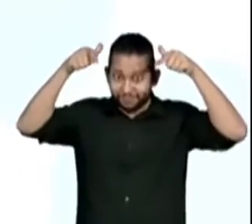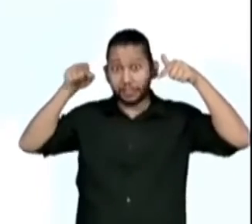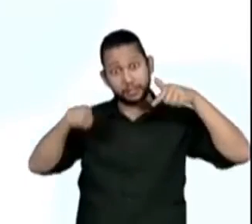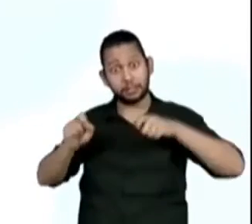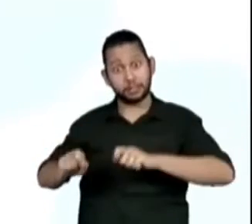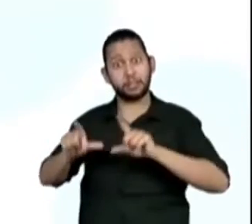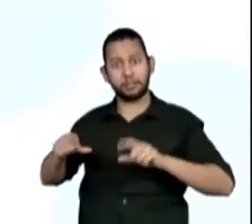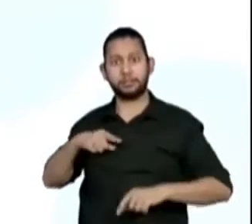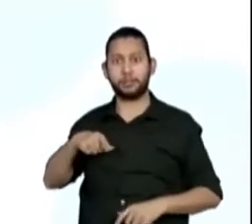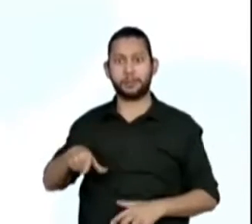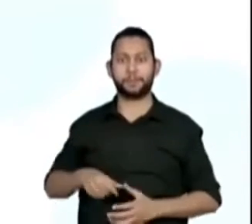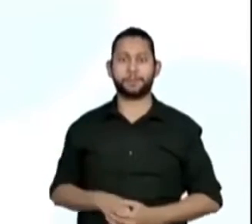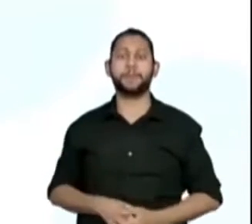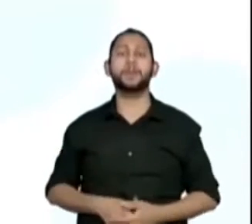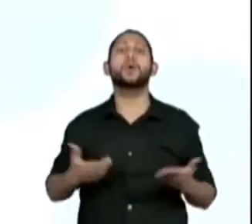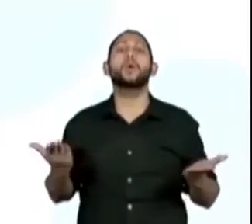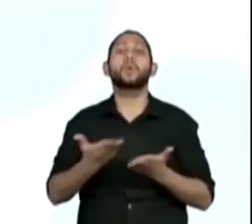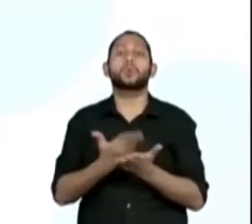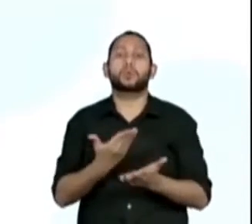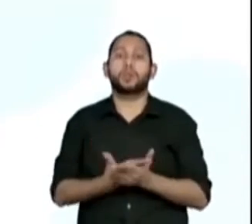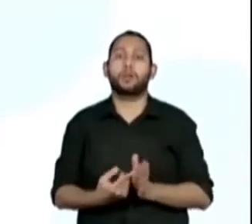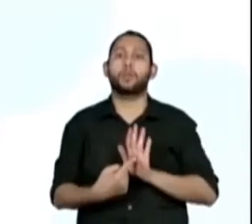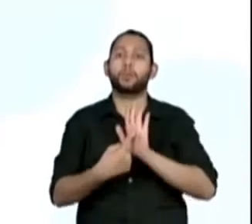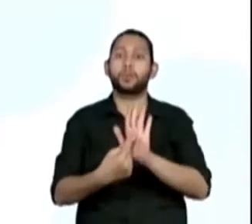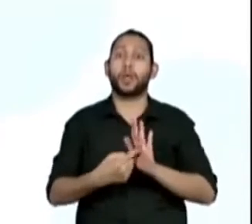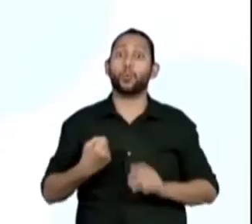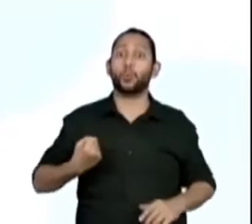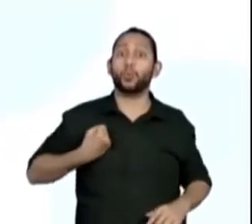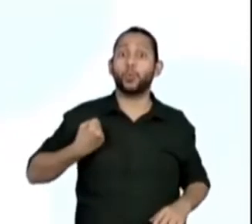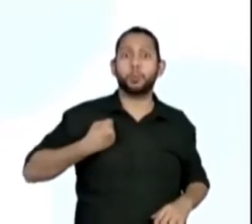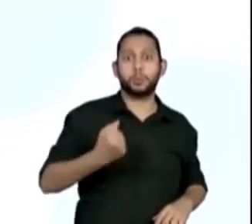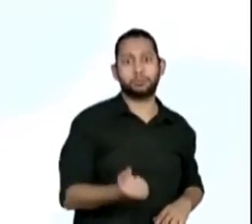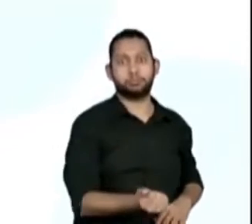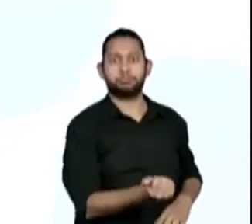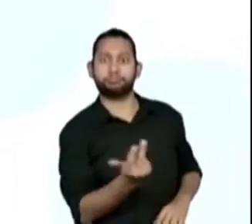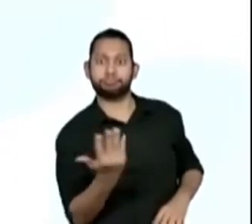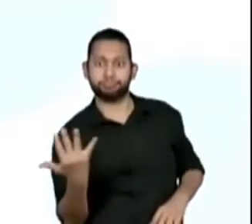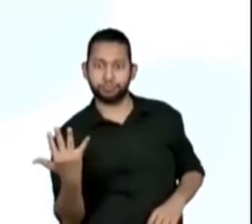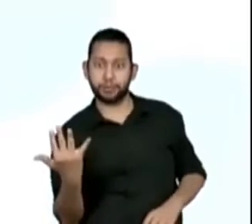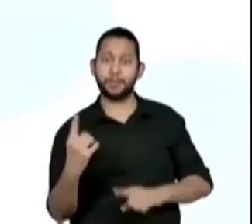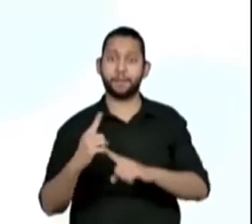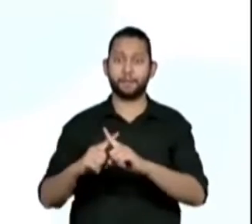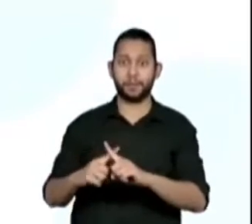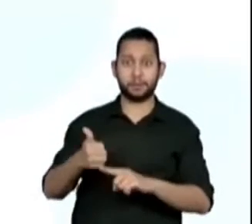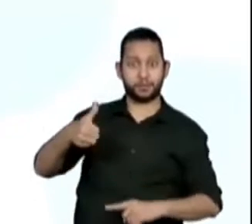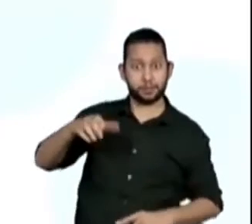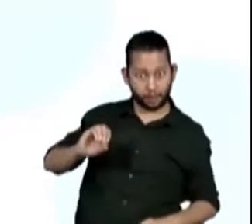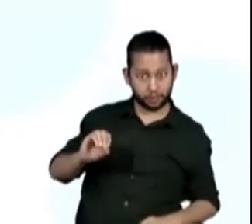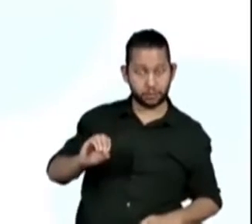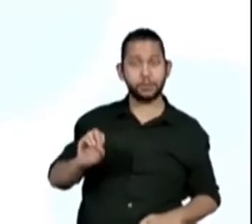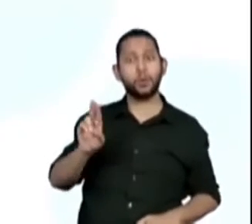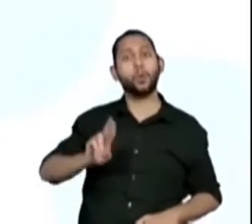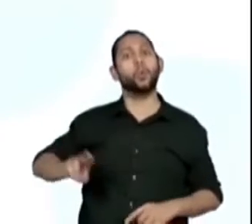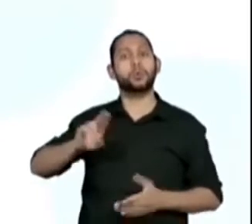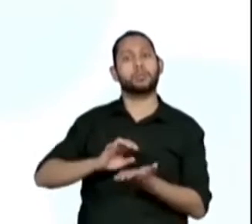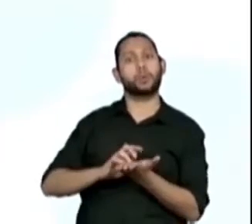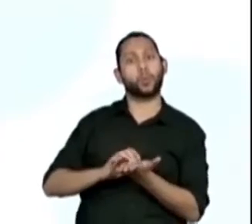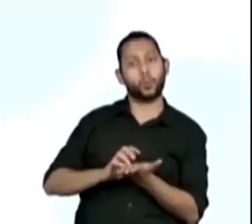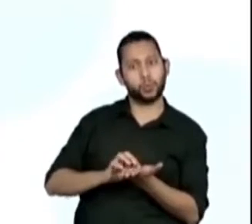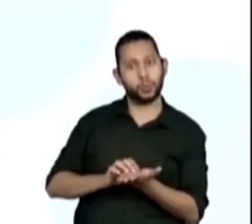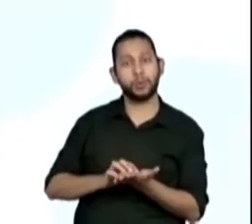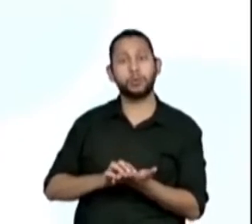realizar multiplicações de números naturais por 10, utilizando calculadoras